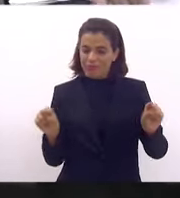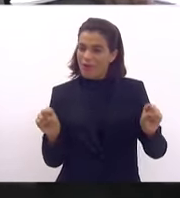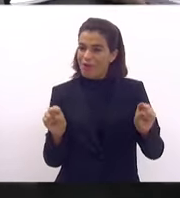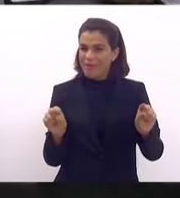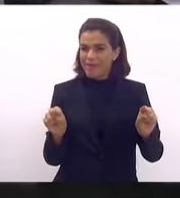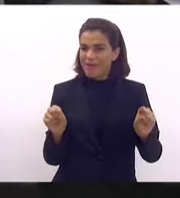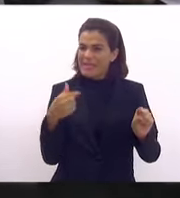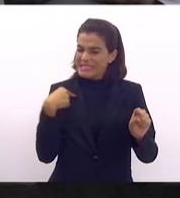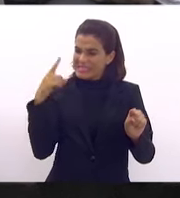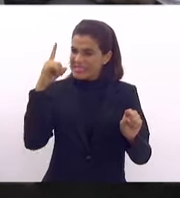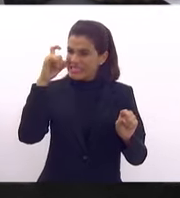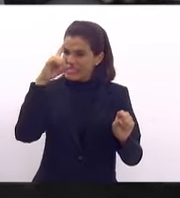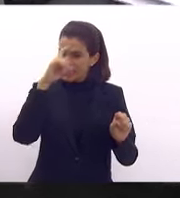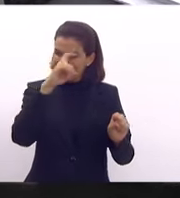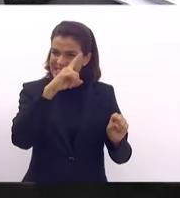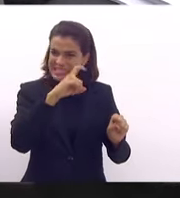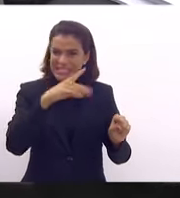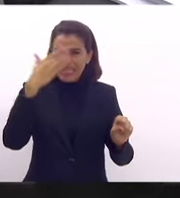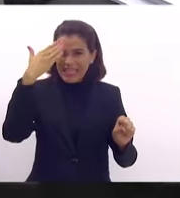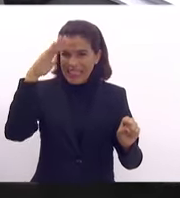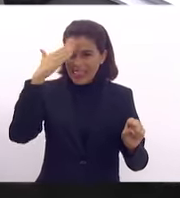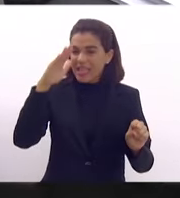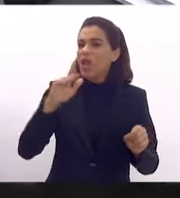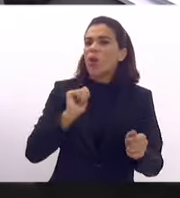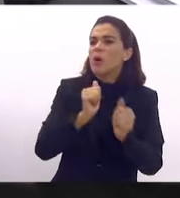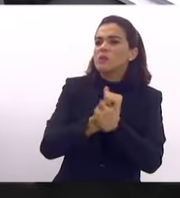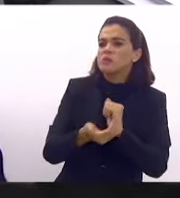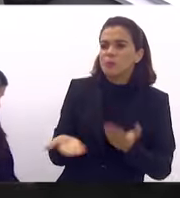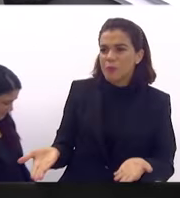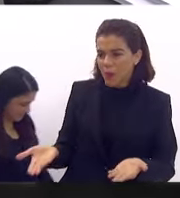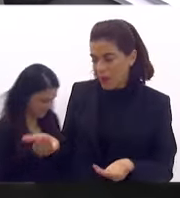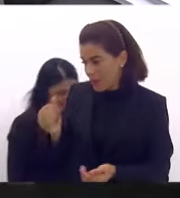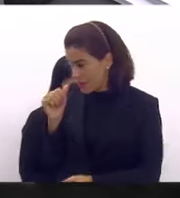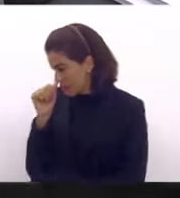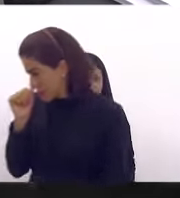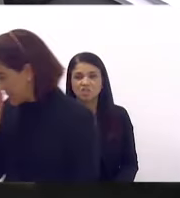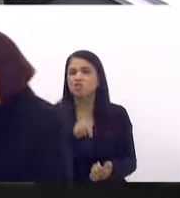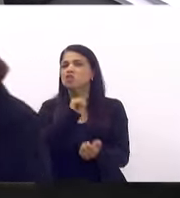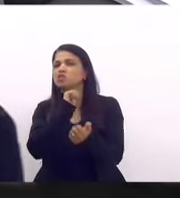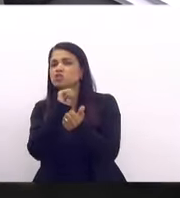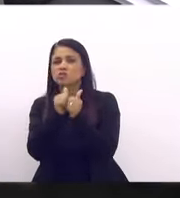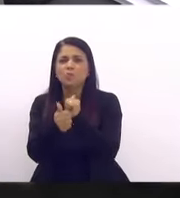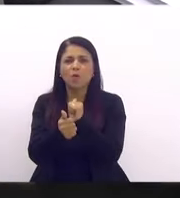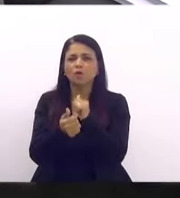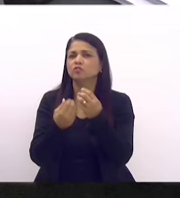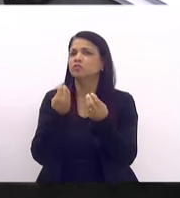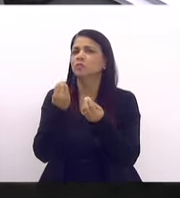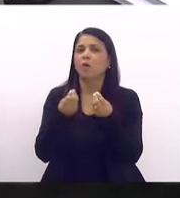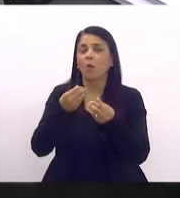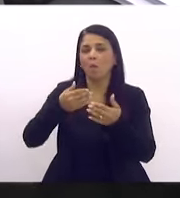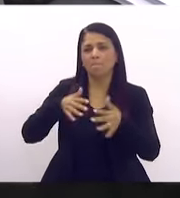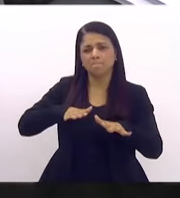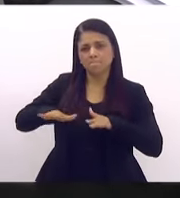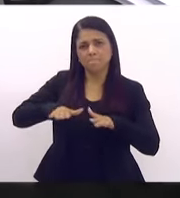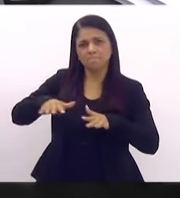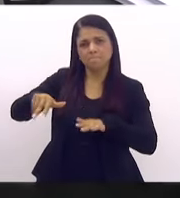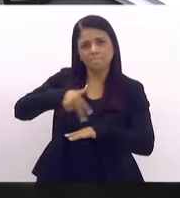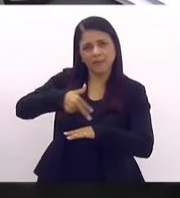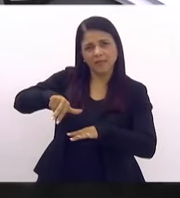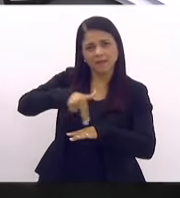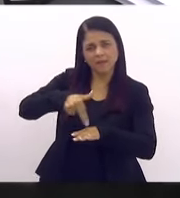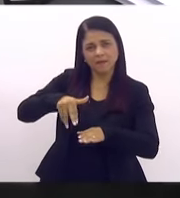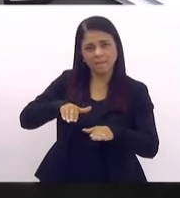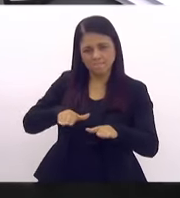tem dificuldade de entender que esporte é esse, a prática esportiva do breaking. Né?